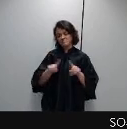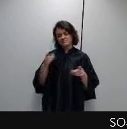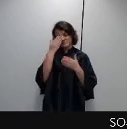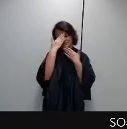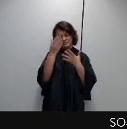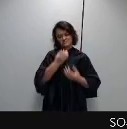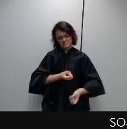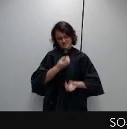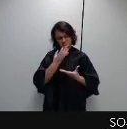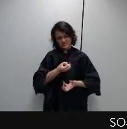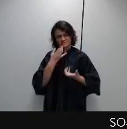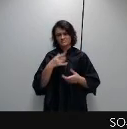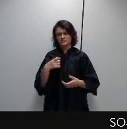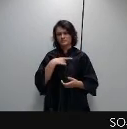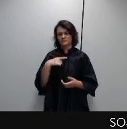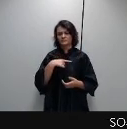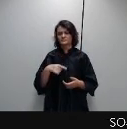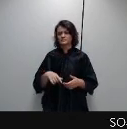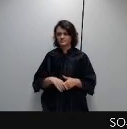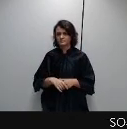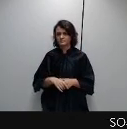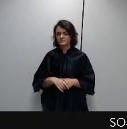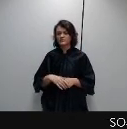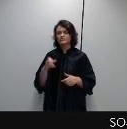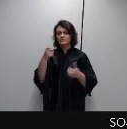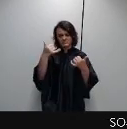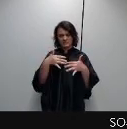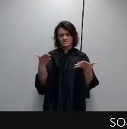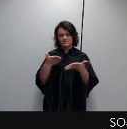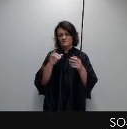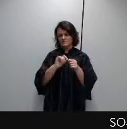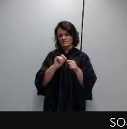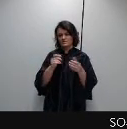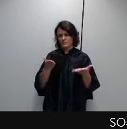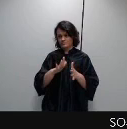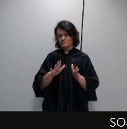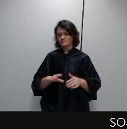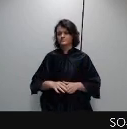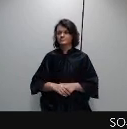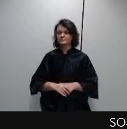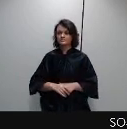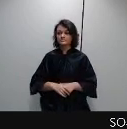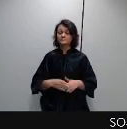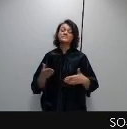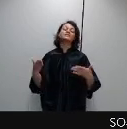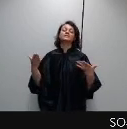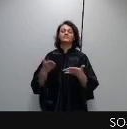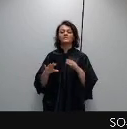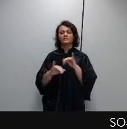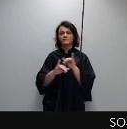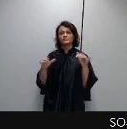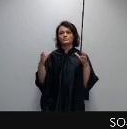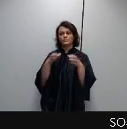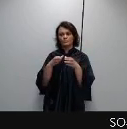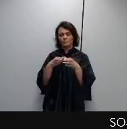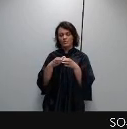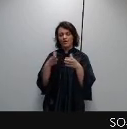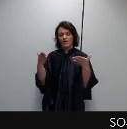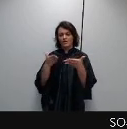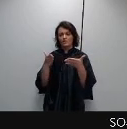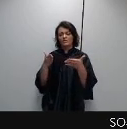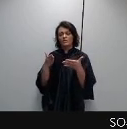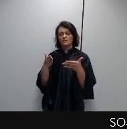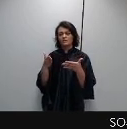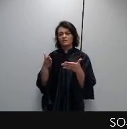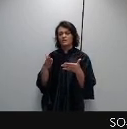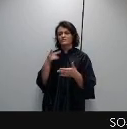faixa aportes ia fazer pregado perfeito estou procurando que a turma por maioria deu provimento a